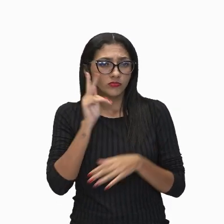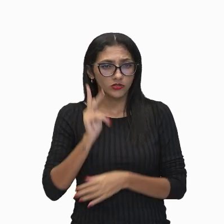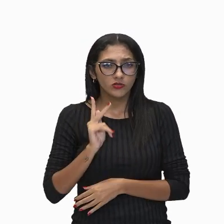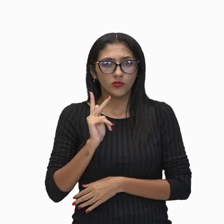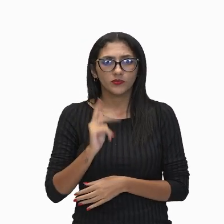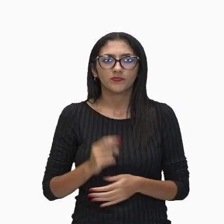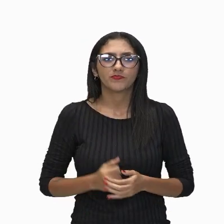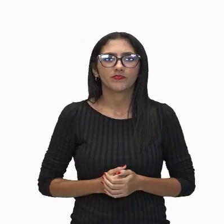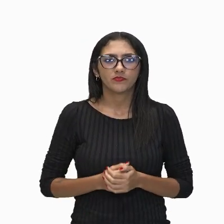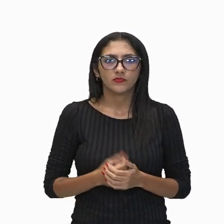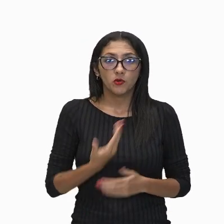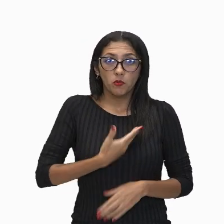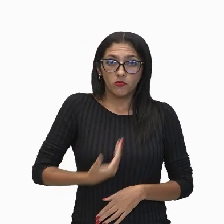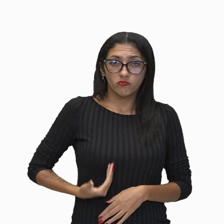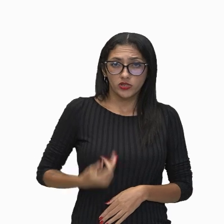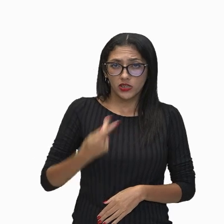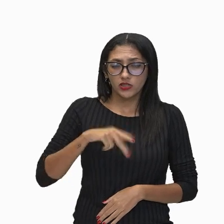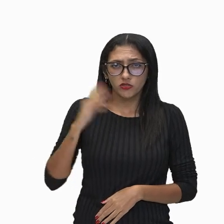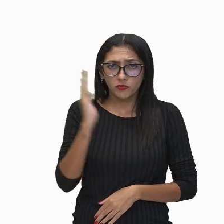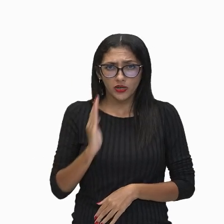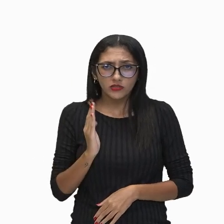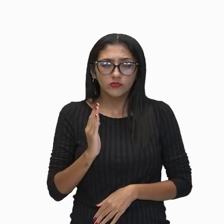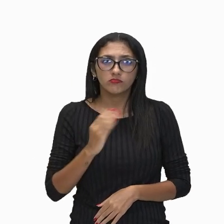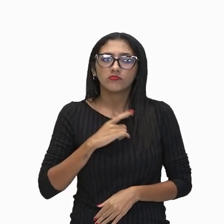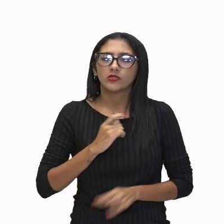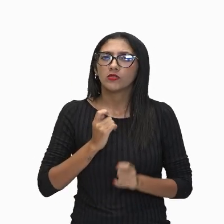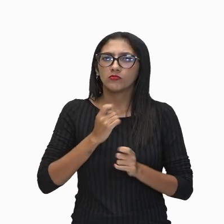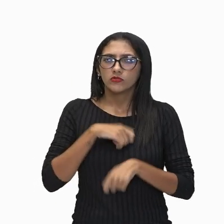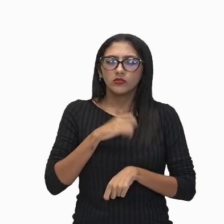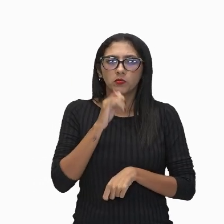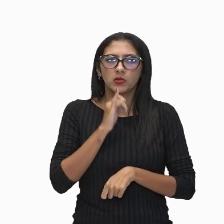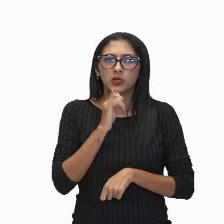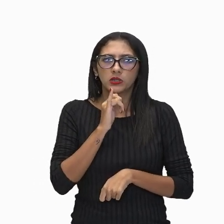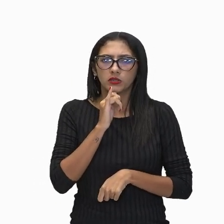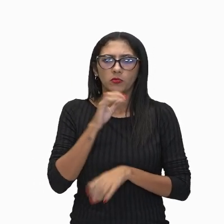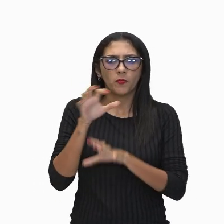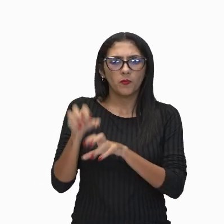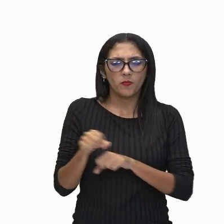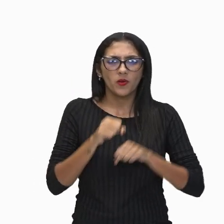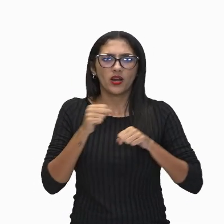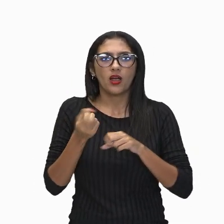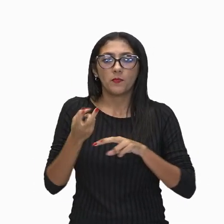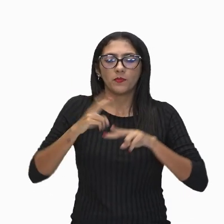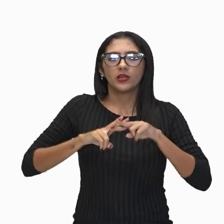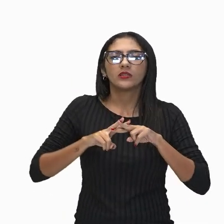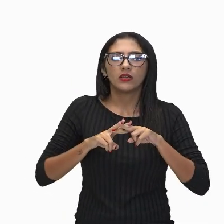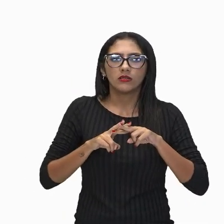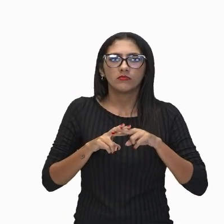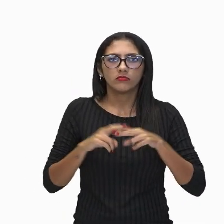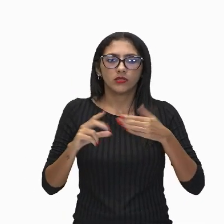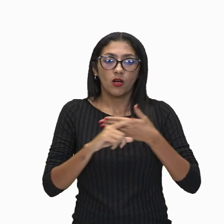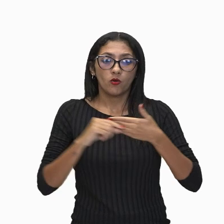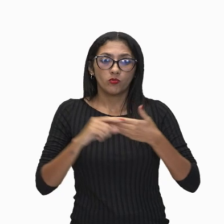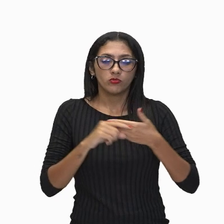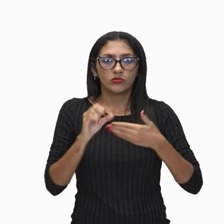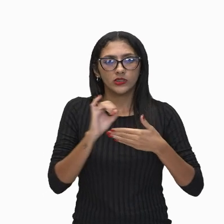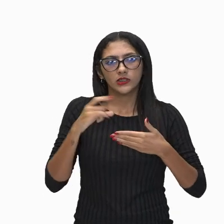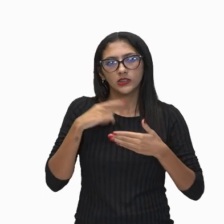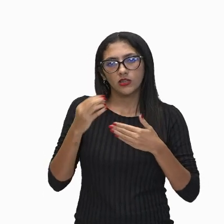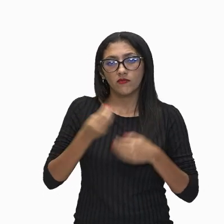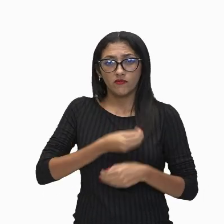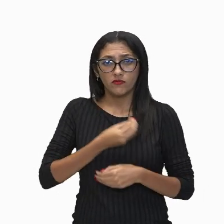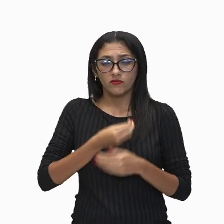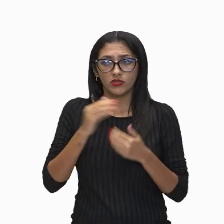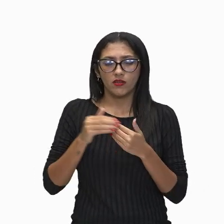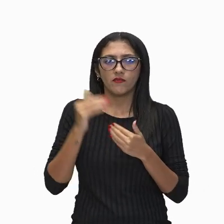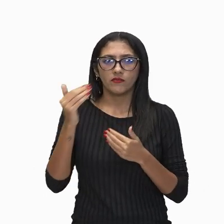brasileiro tinha autorização para capturar presos políticos na Argentina e o poeta temia pela própria vida.